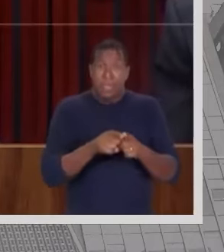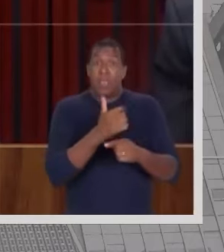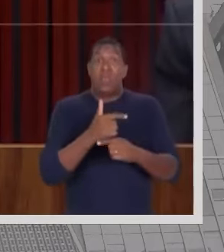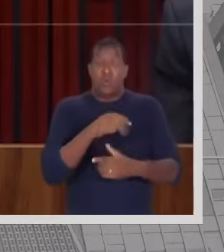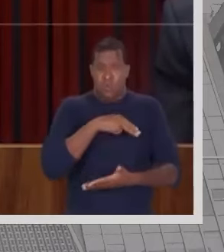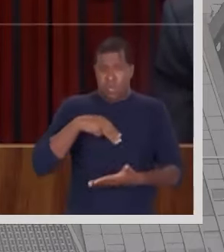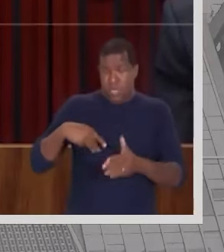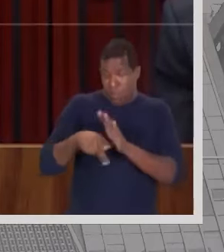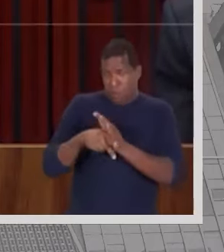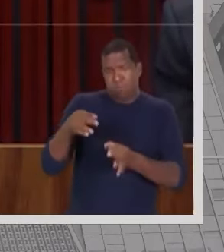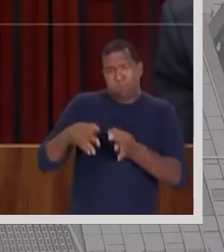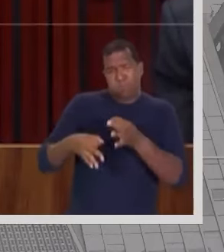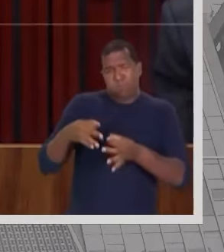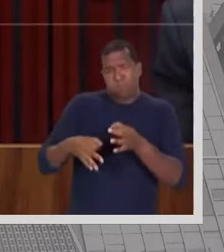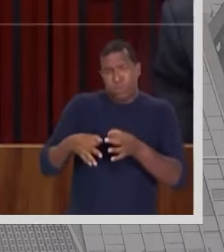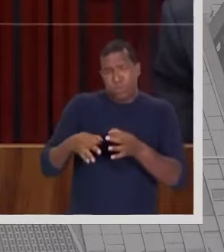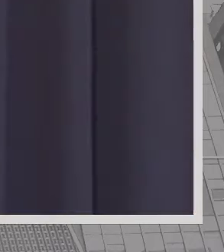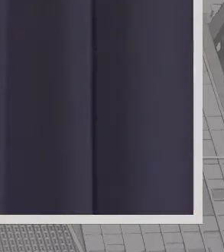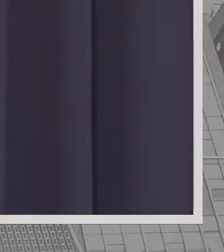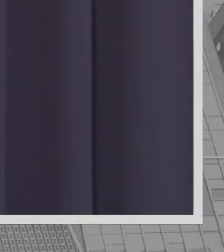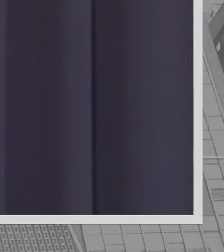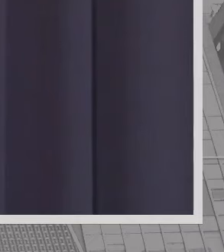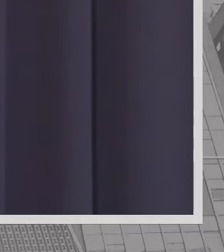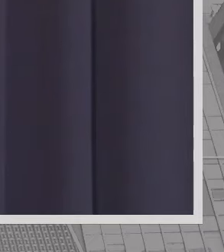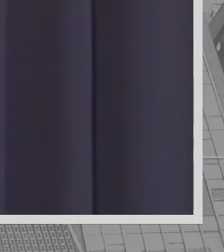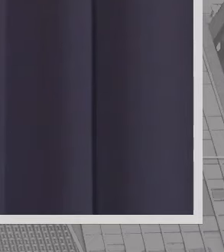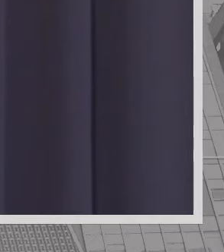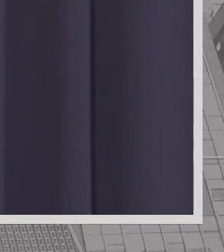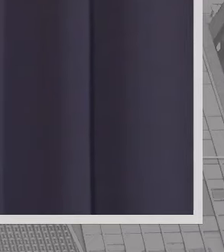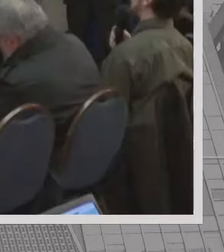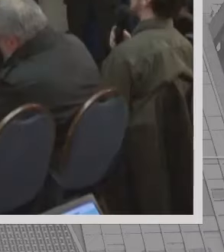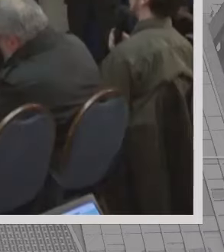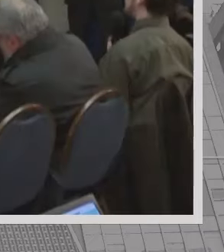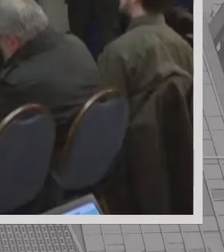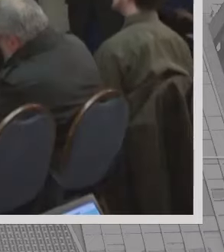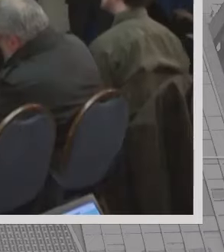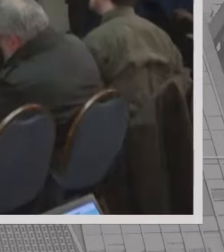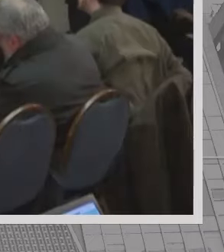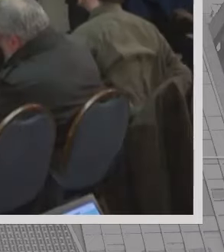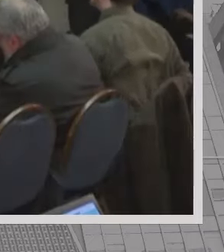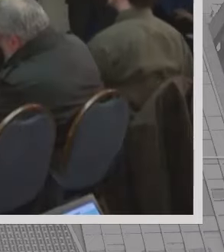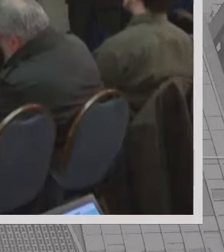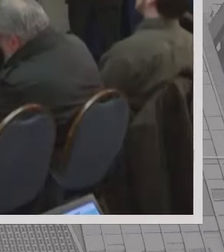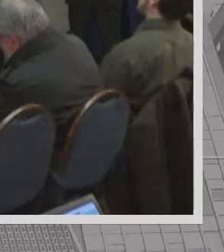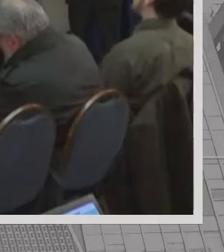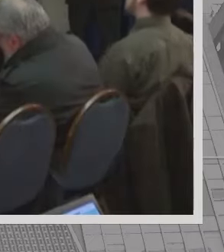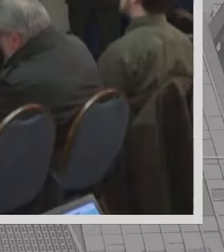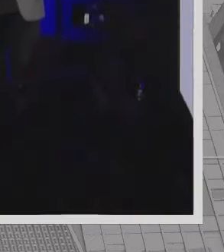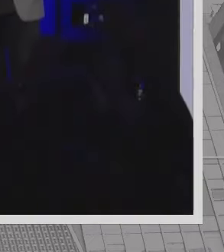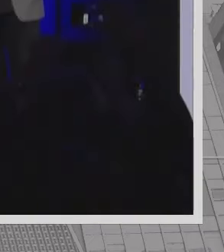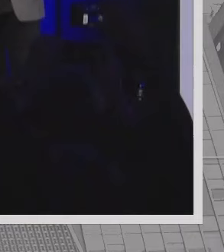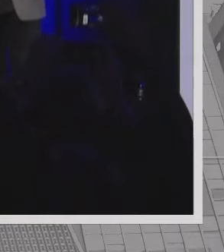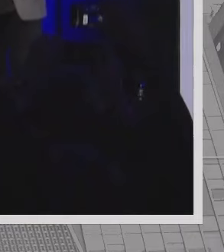o senador Jorge Cajuru foi um dos que solicitaram a oitiva do Elon Musk. Vamos conversar com o dono do X